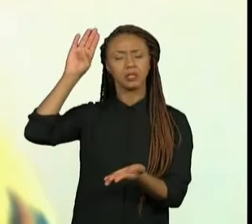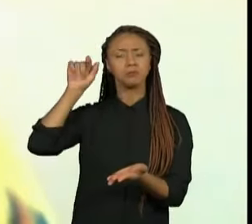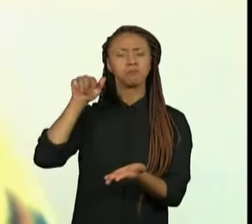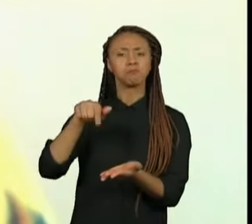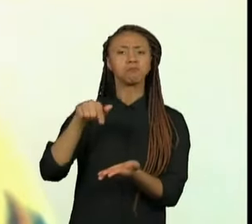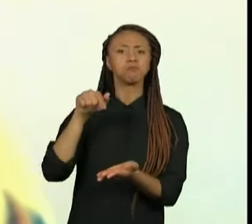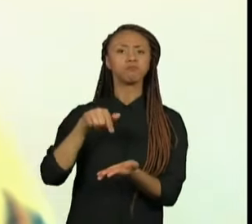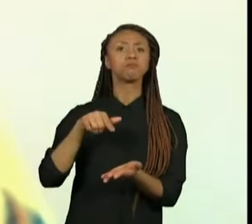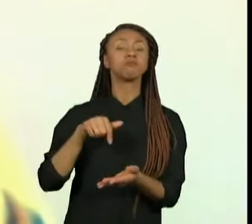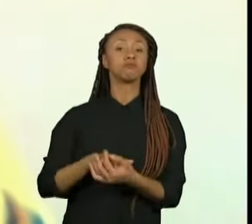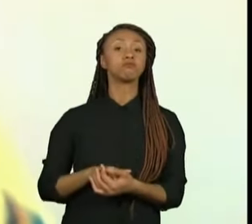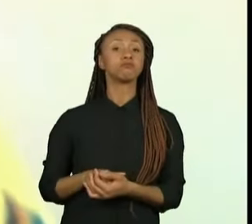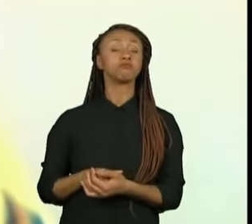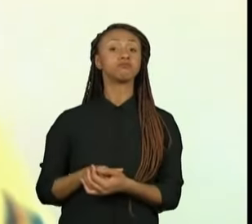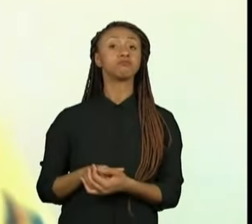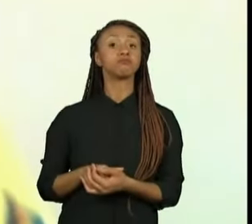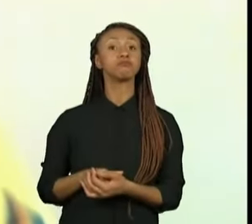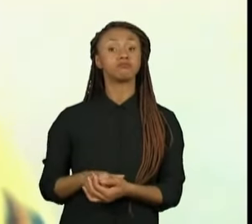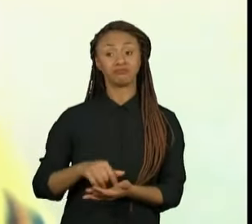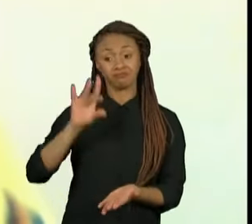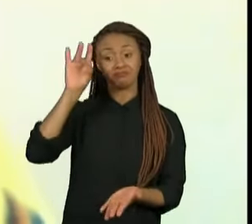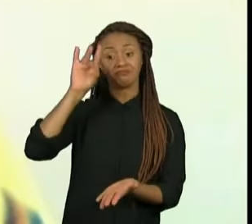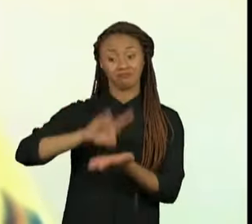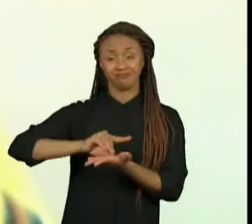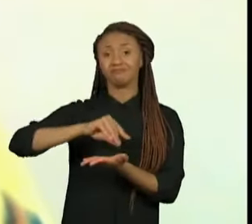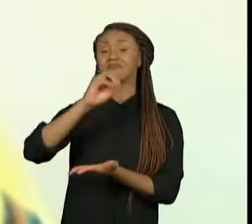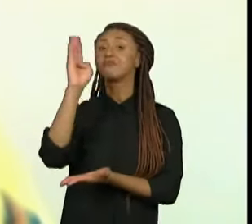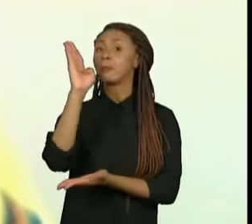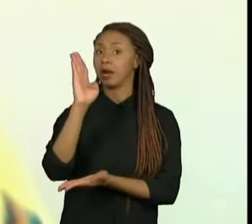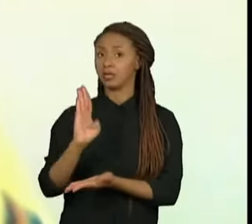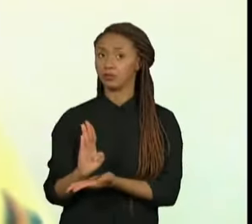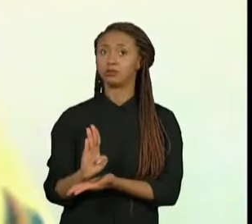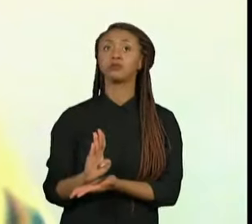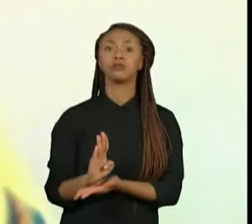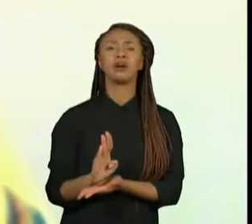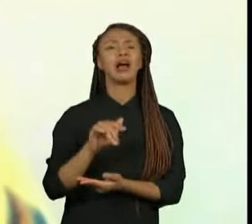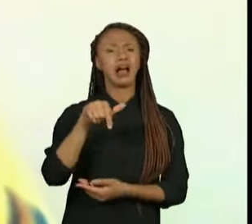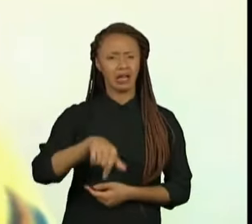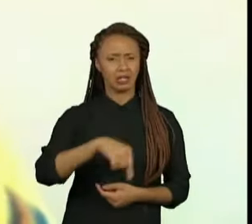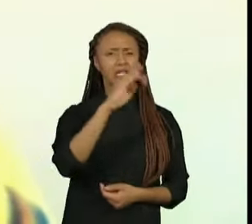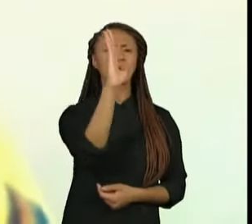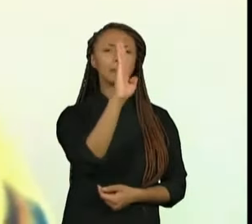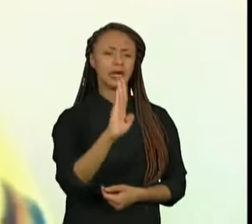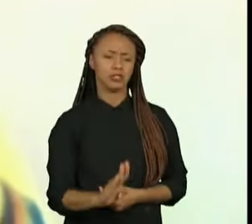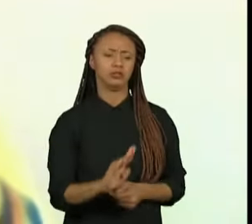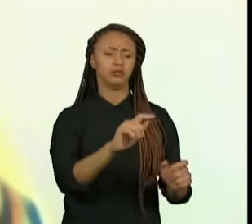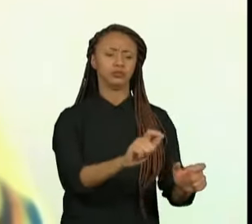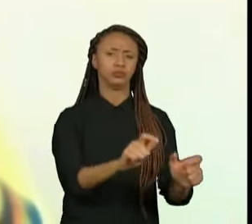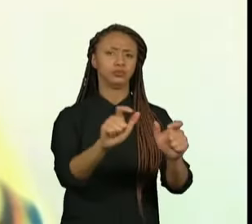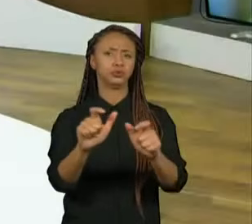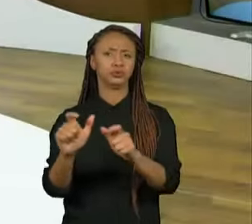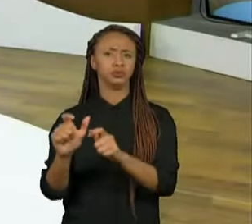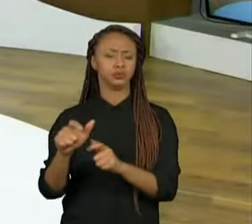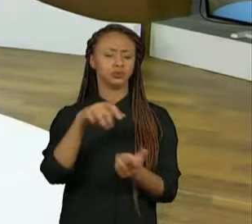é realmente uma instituição brasileira. Vários espaços brasileiros são espaços que